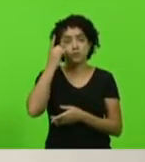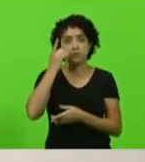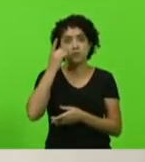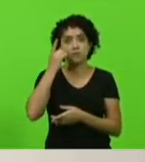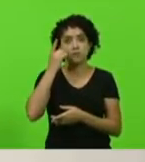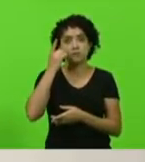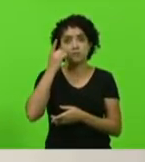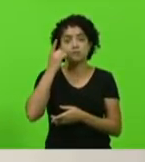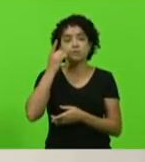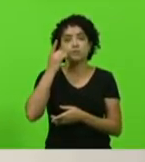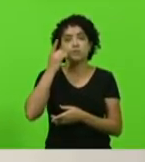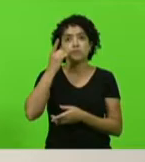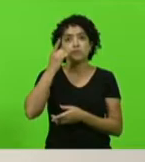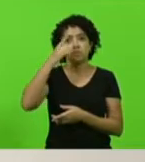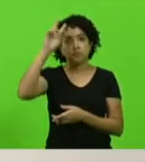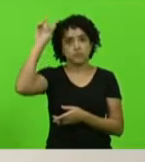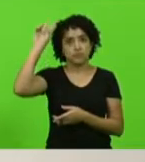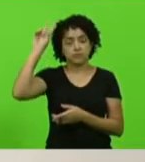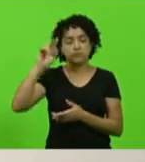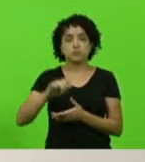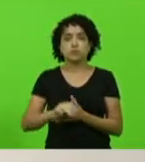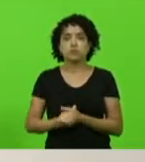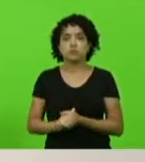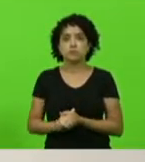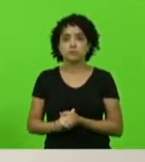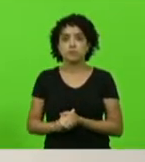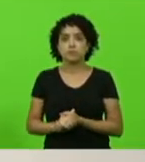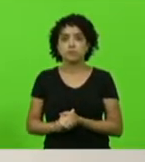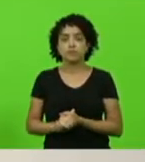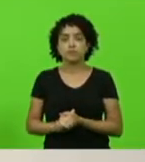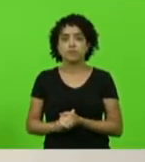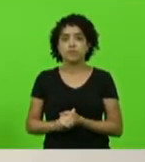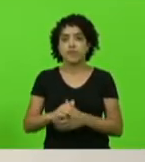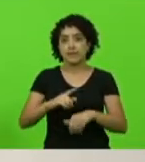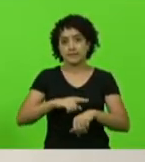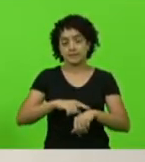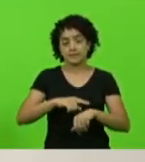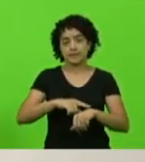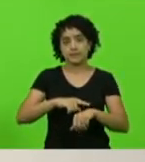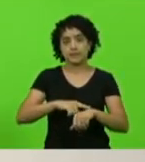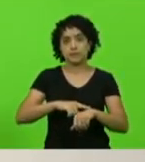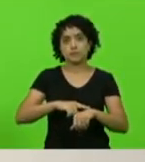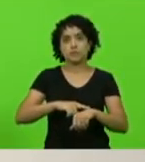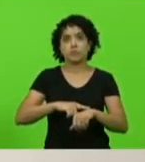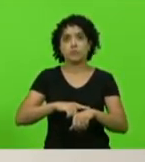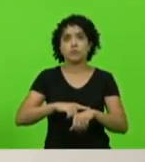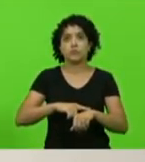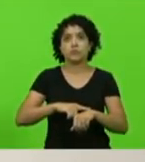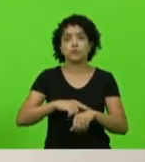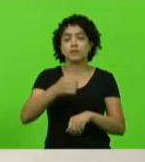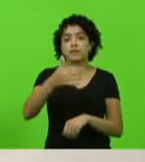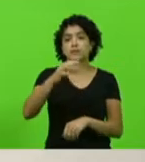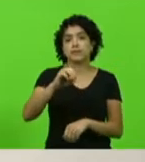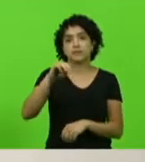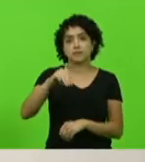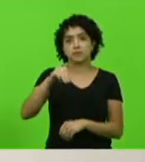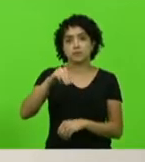doutor Vicente Caropreso, a quem concedo a palavra por até 10